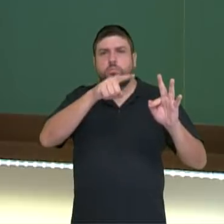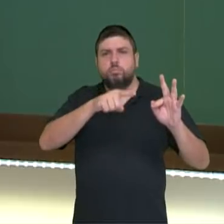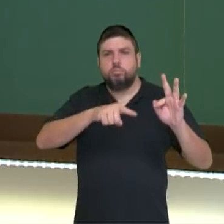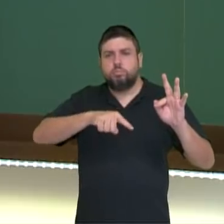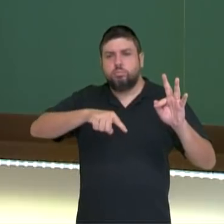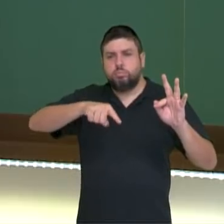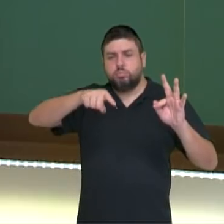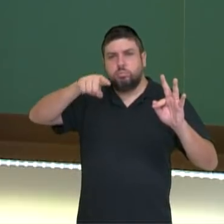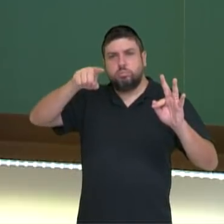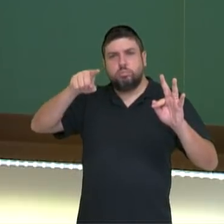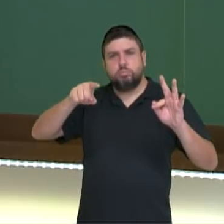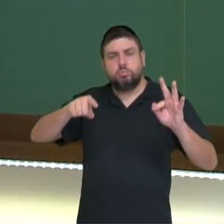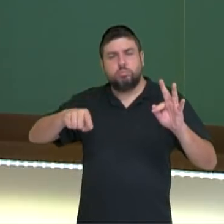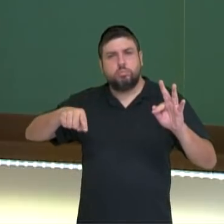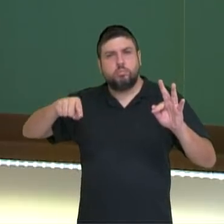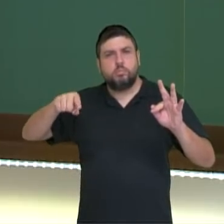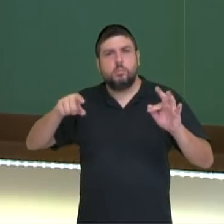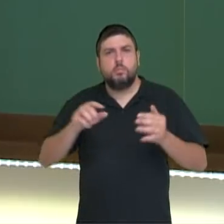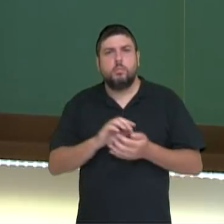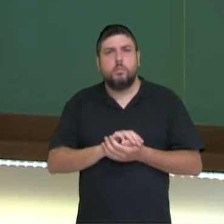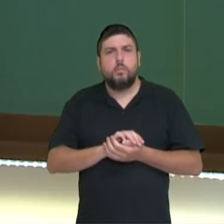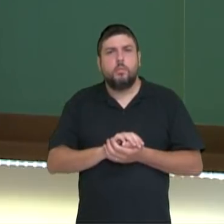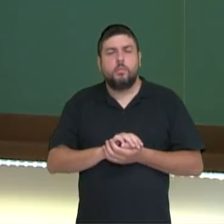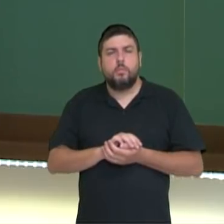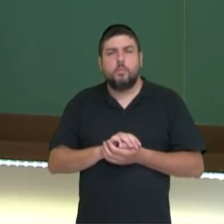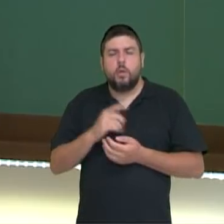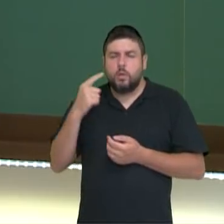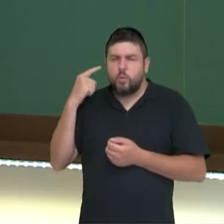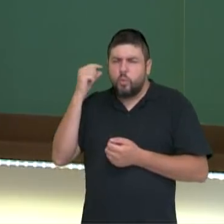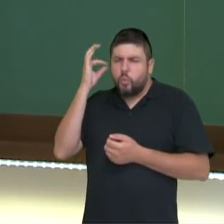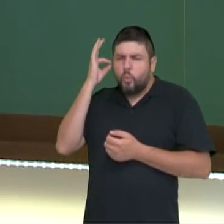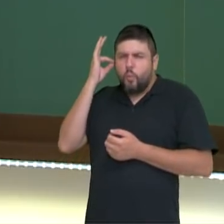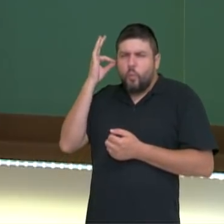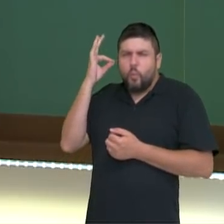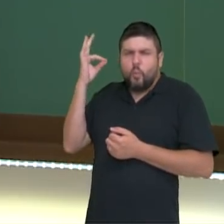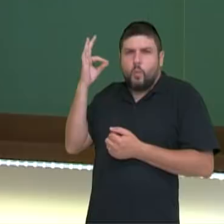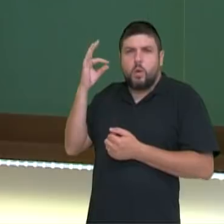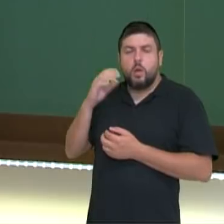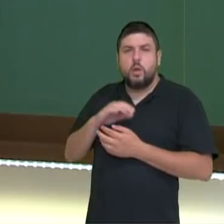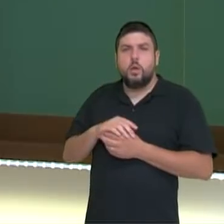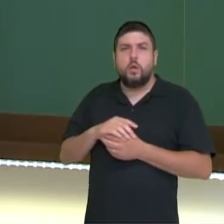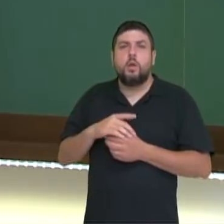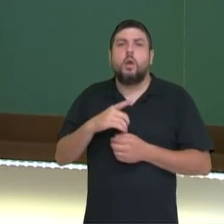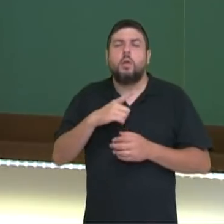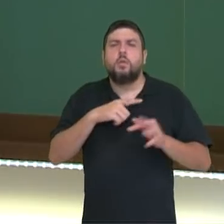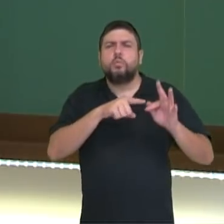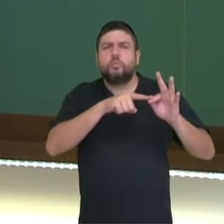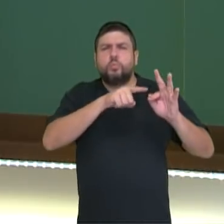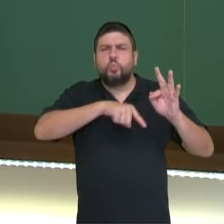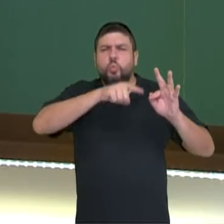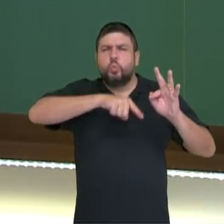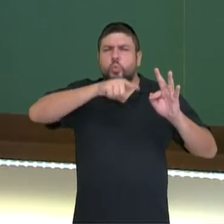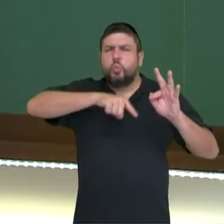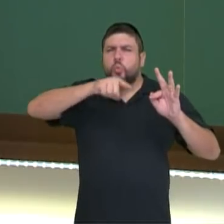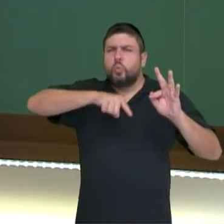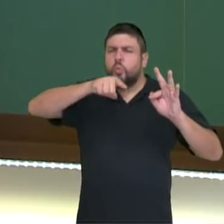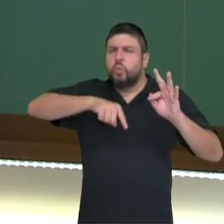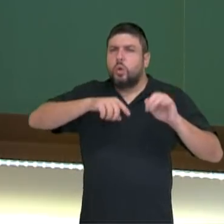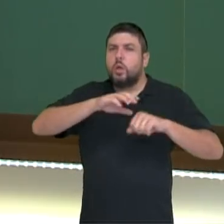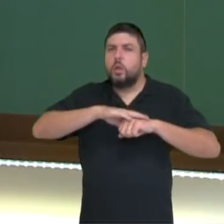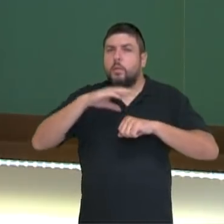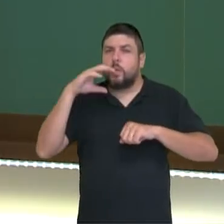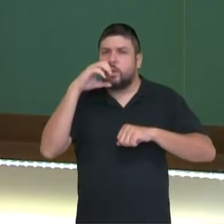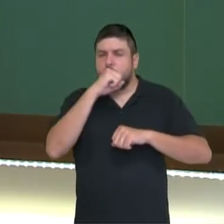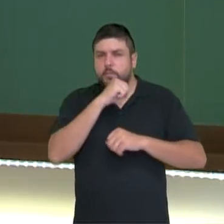mais lentas. E o som agudo, ele vibra muito mais rápido,